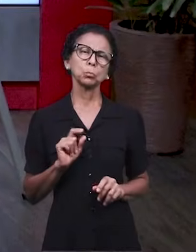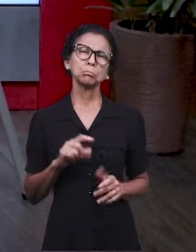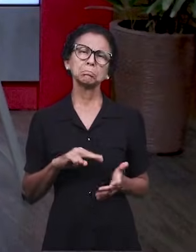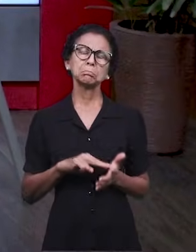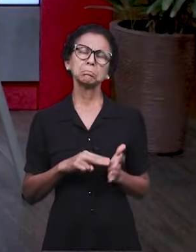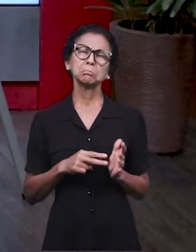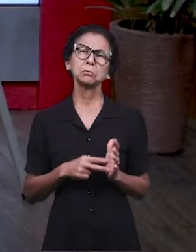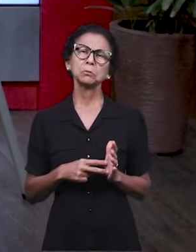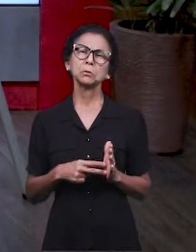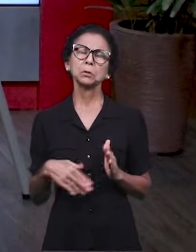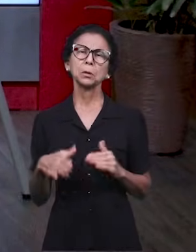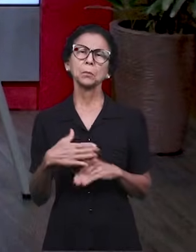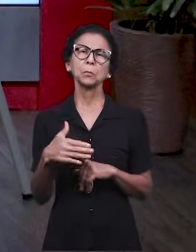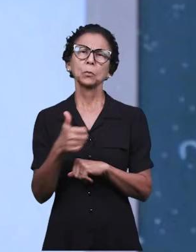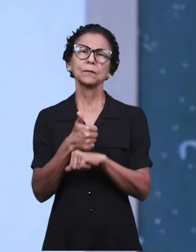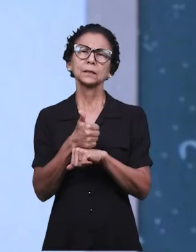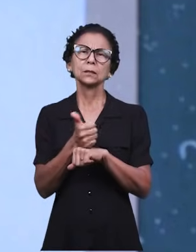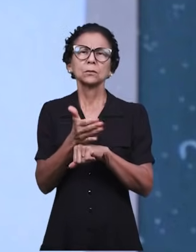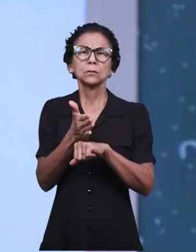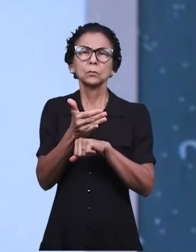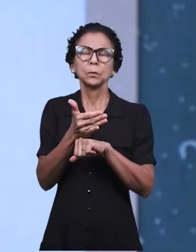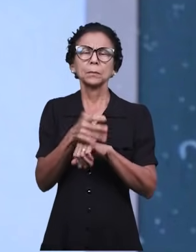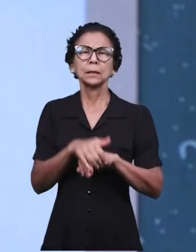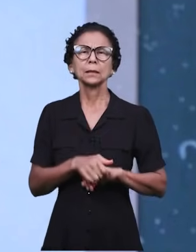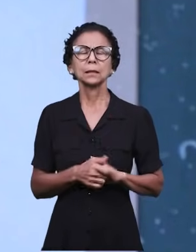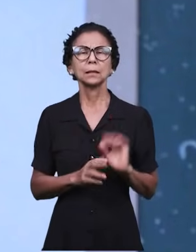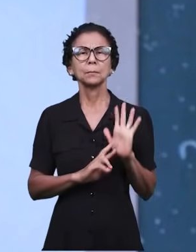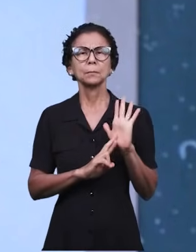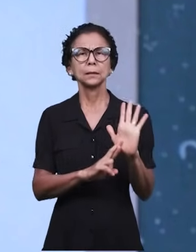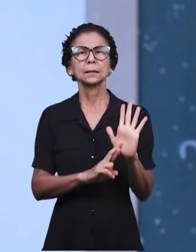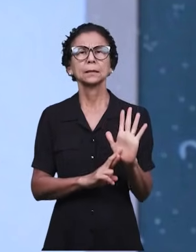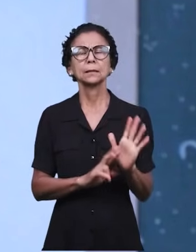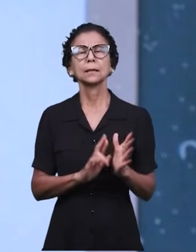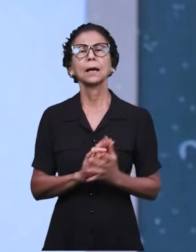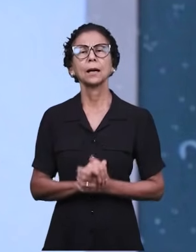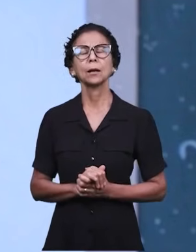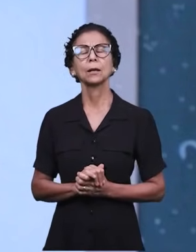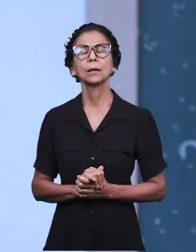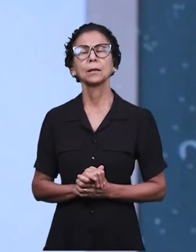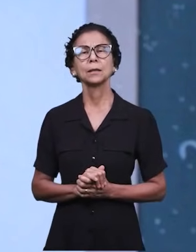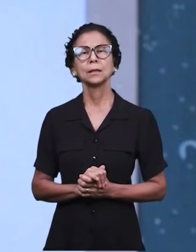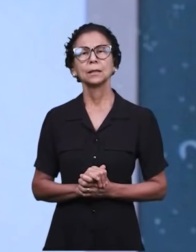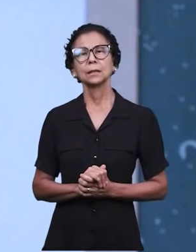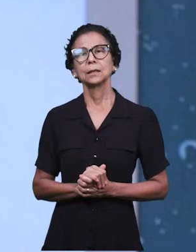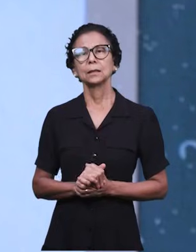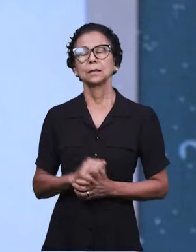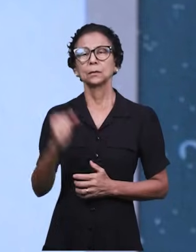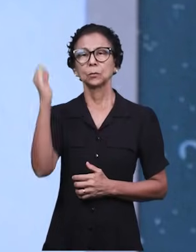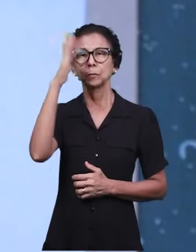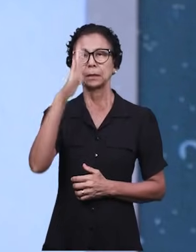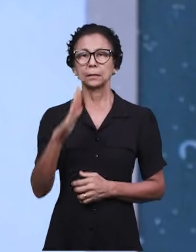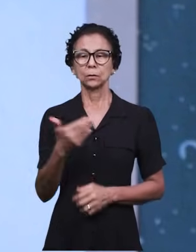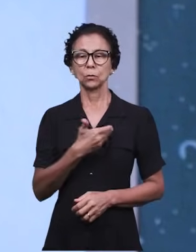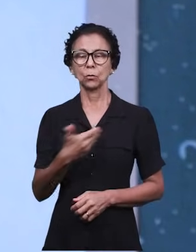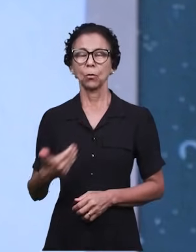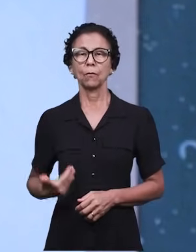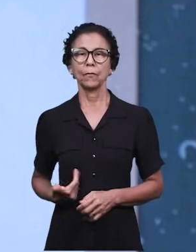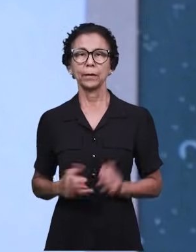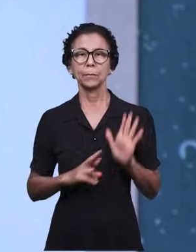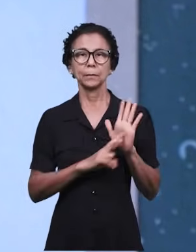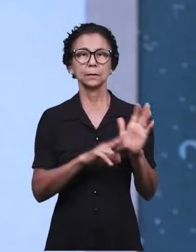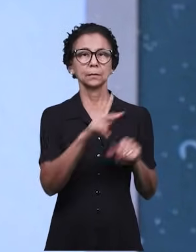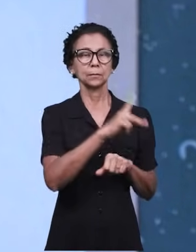diplomata? Ser um diplomata é representar o governo brasileiro no